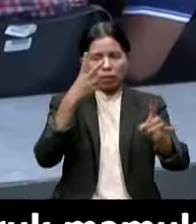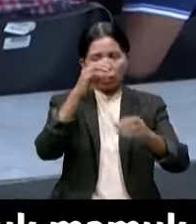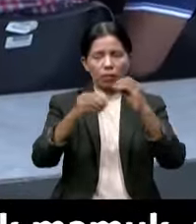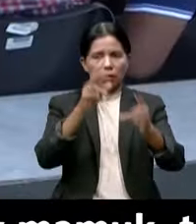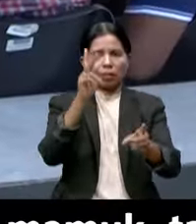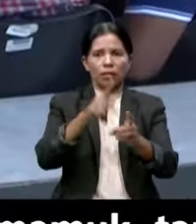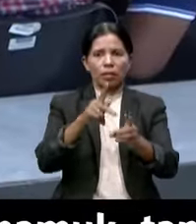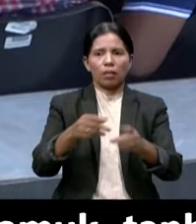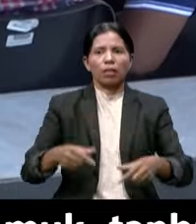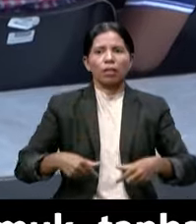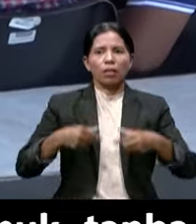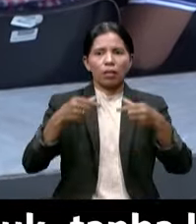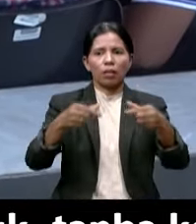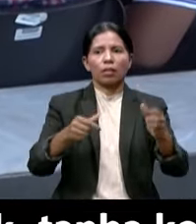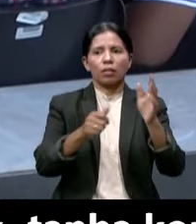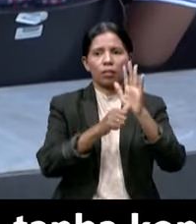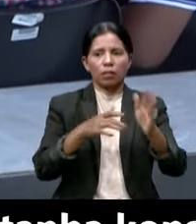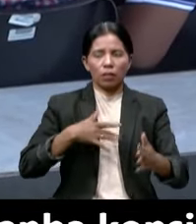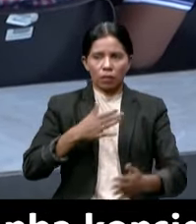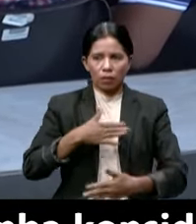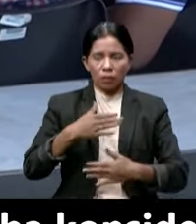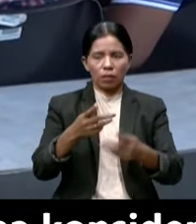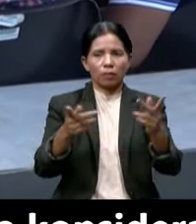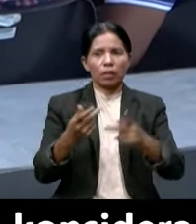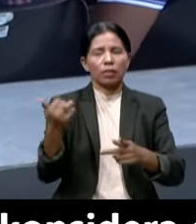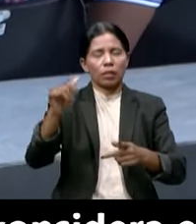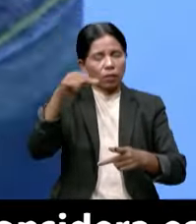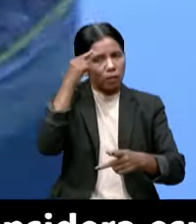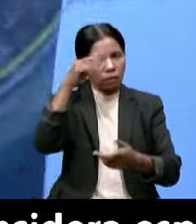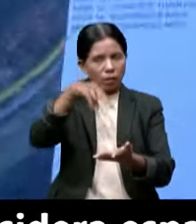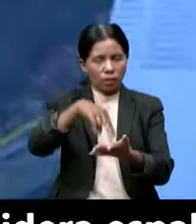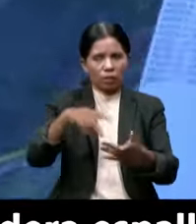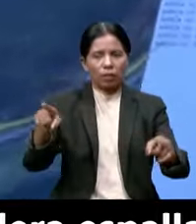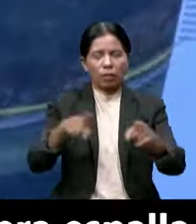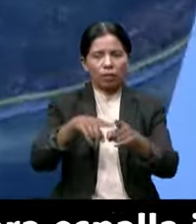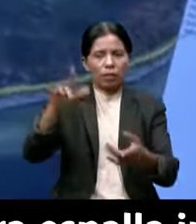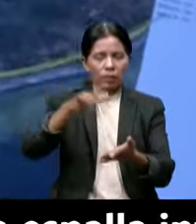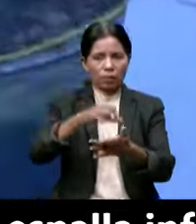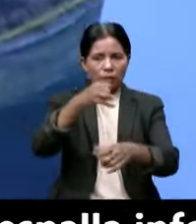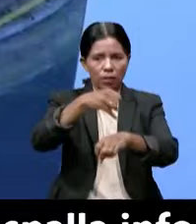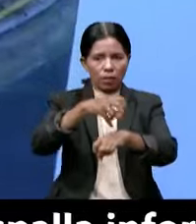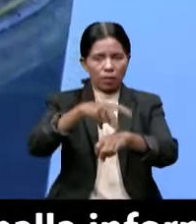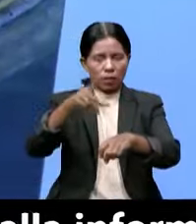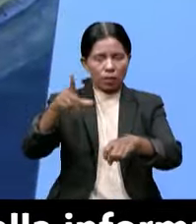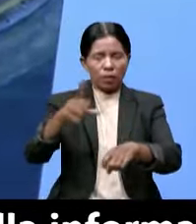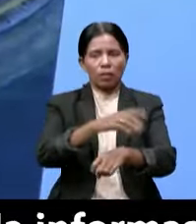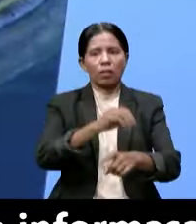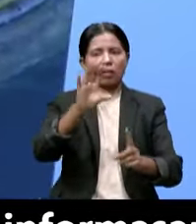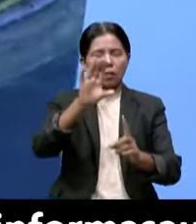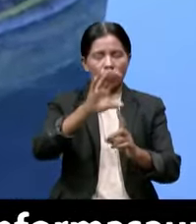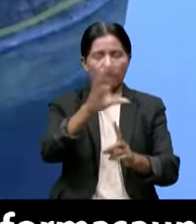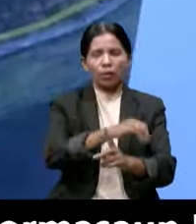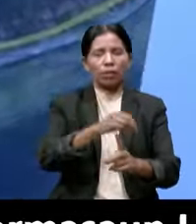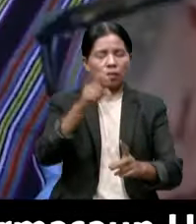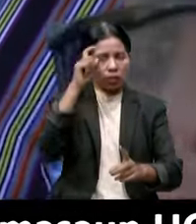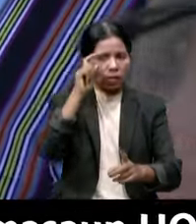Sunrise, Ron Steve Brooks, aprecia o fato em sira de governo Hariona, anesan aeroporto internacional, comandante em Sefidas Valentil, que era